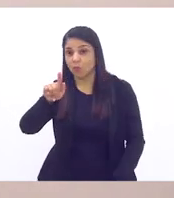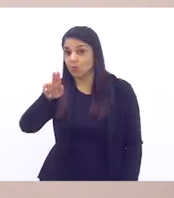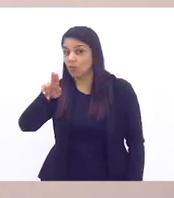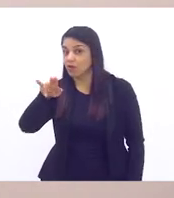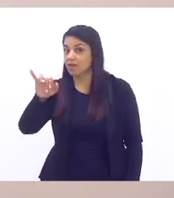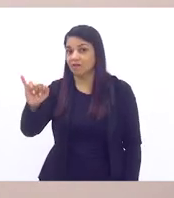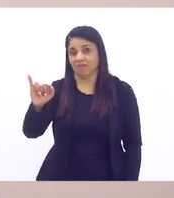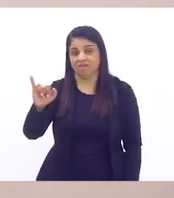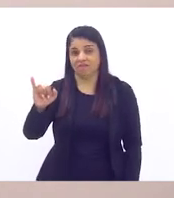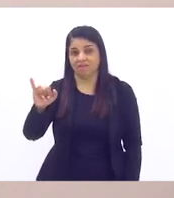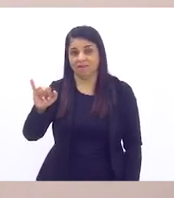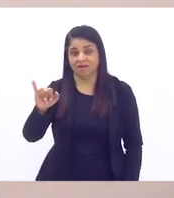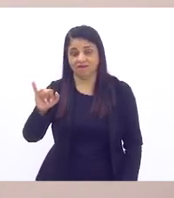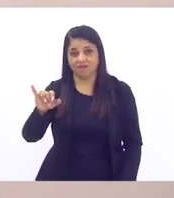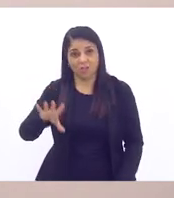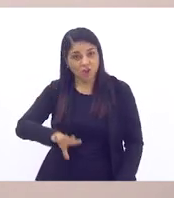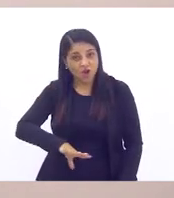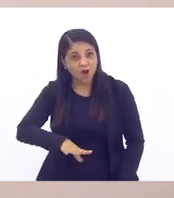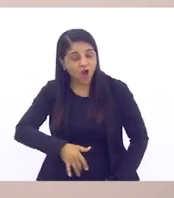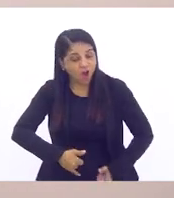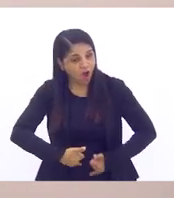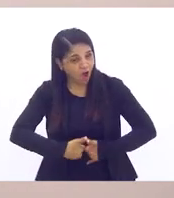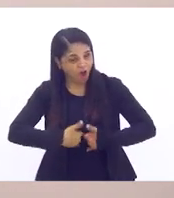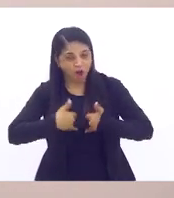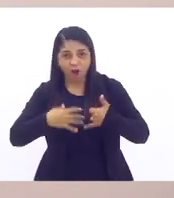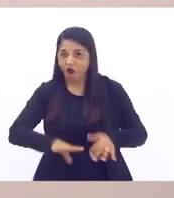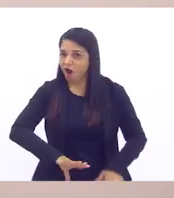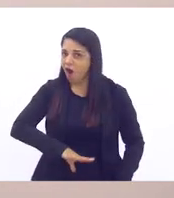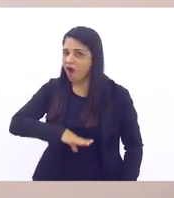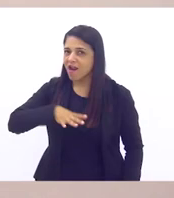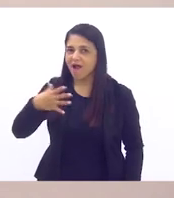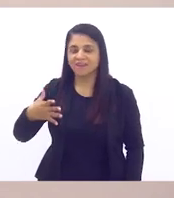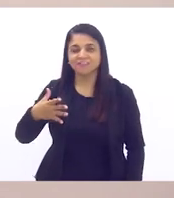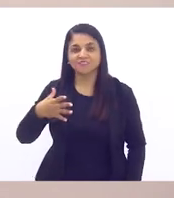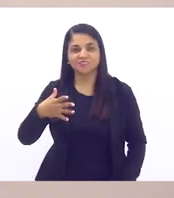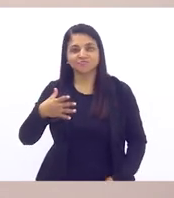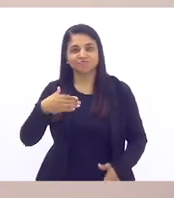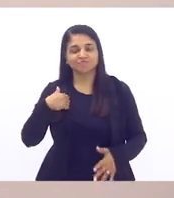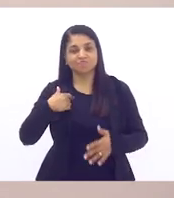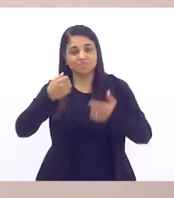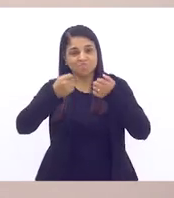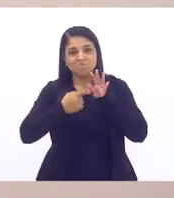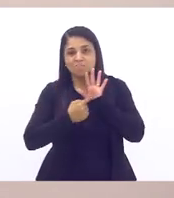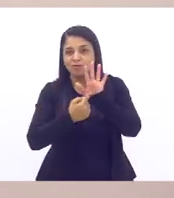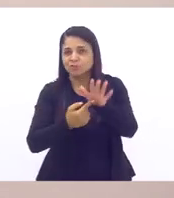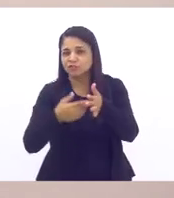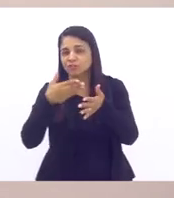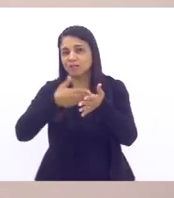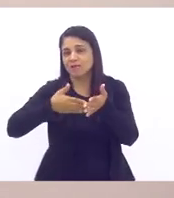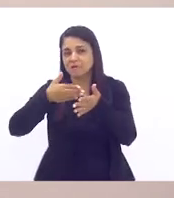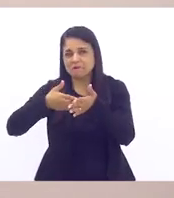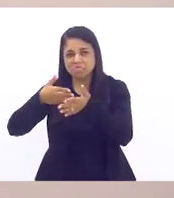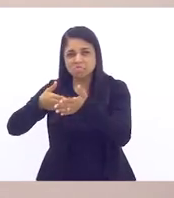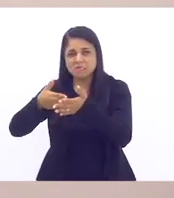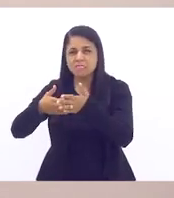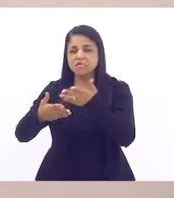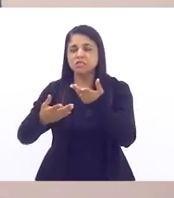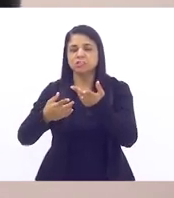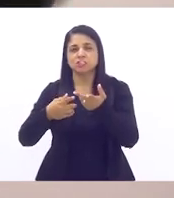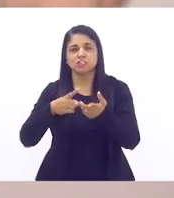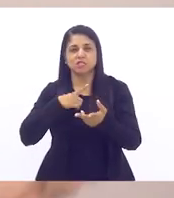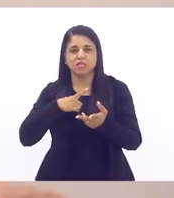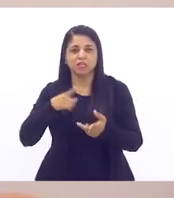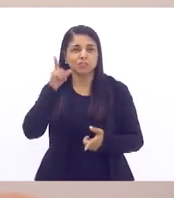hoje com muita coragem mostrando as suas limitações falando do seu dia a dia porque isso